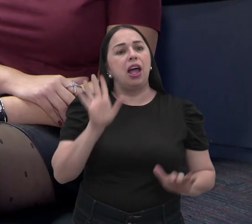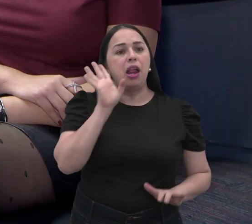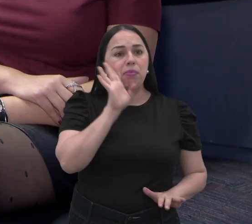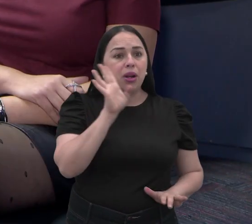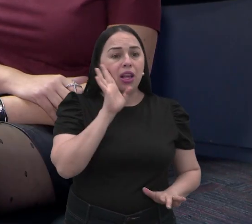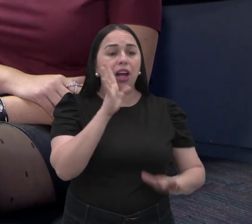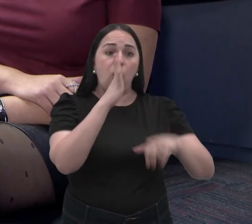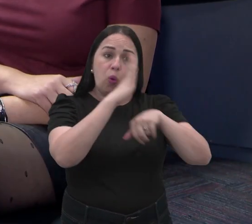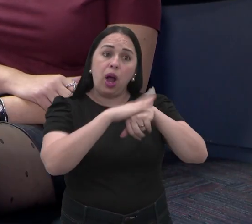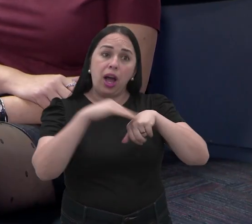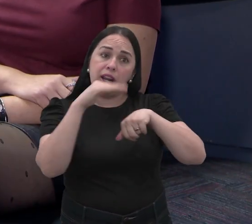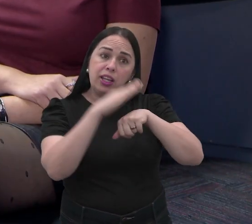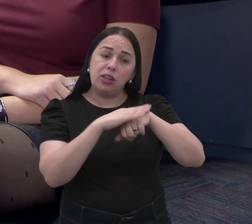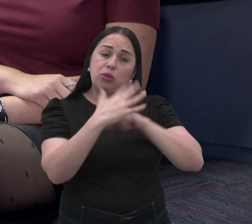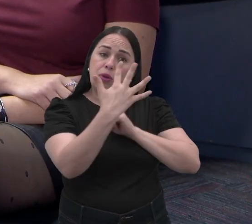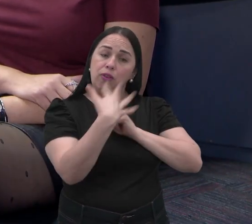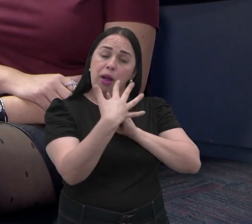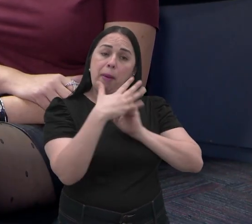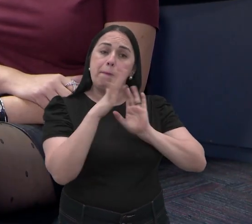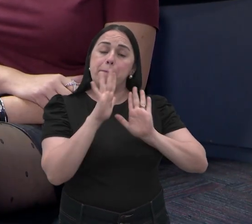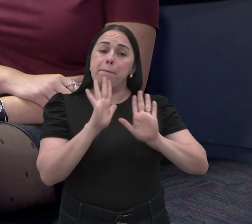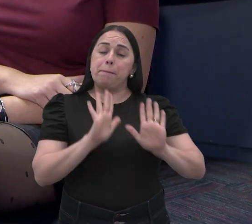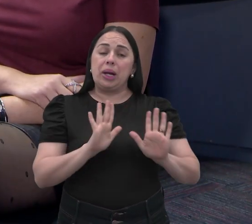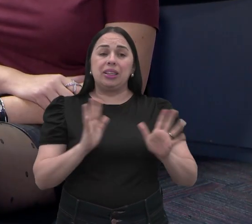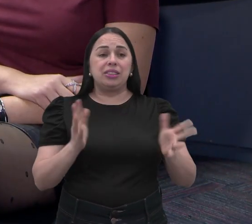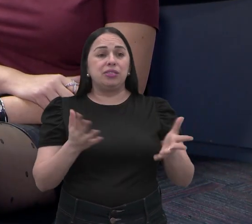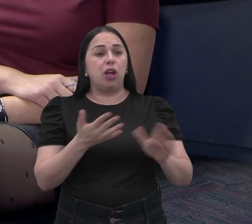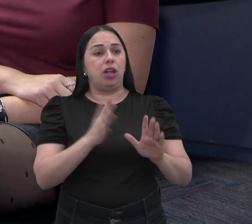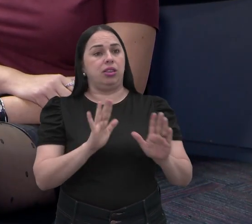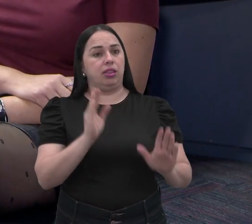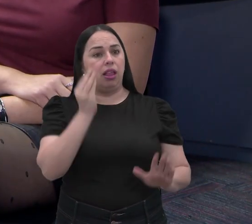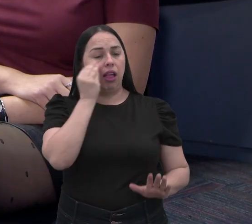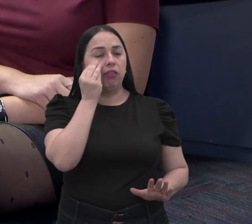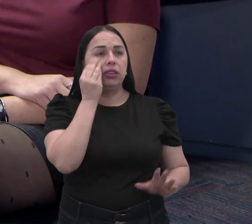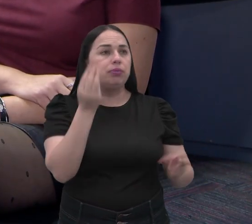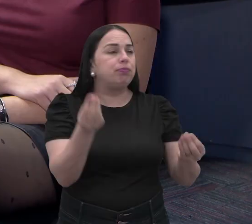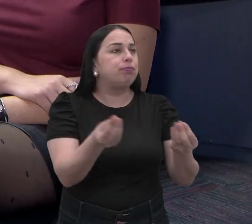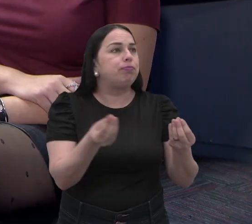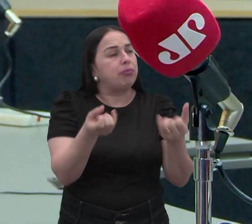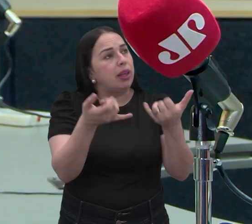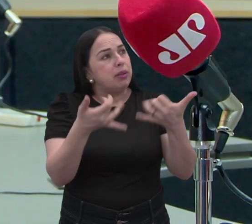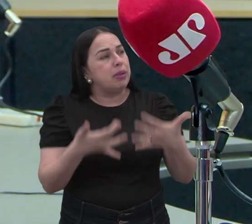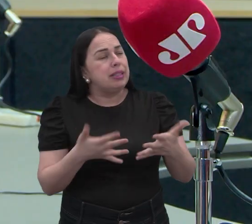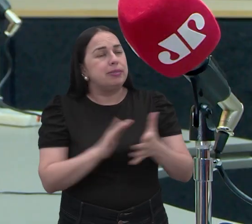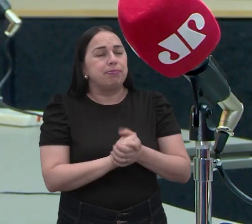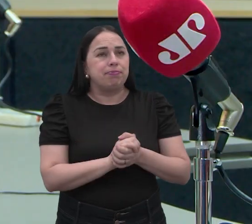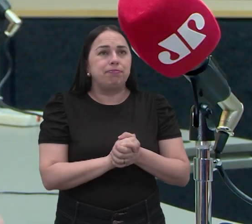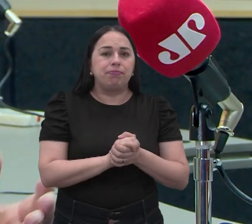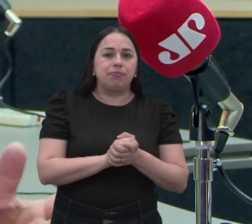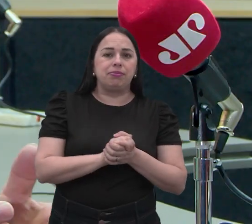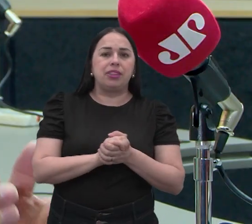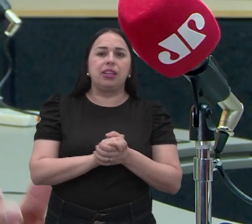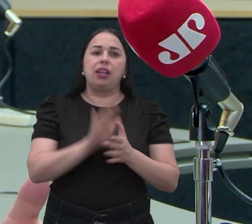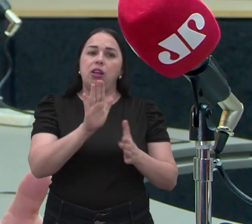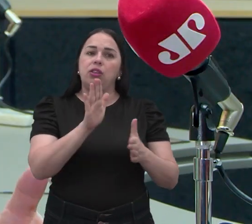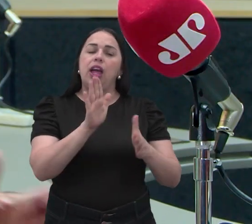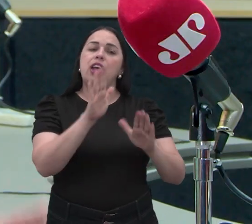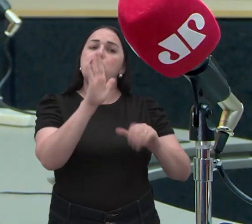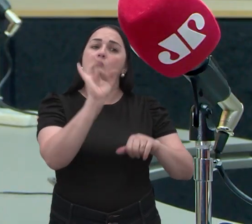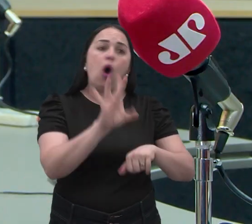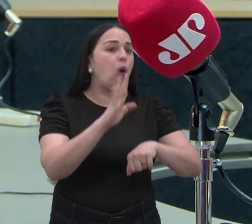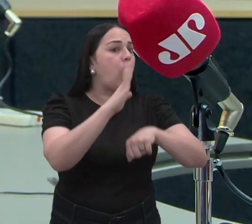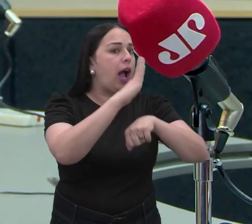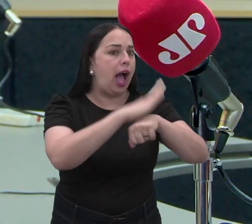Era muito legal ter esse carinho dos fãs, mas eu sempre colocava isso de uma forma... como é que eu vou dizer, sem passar